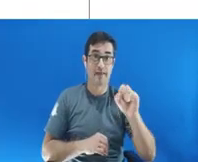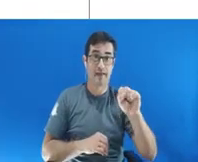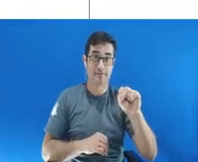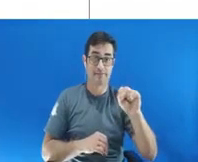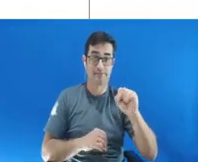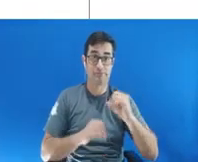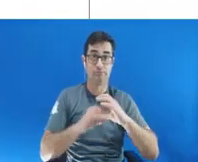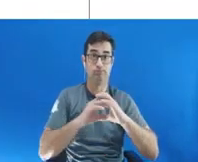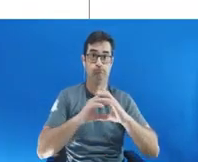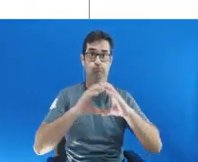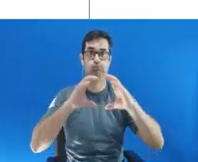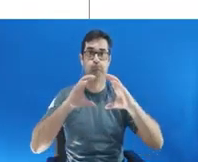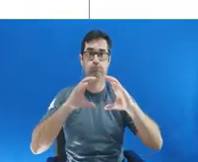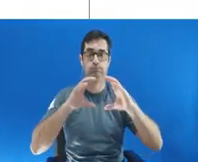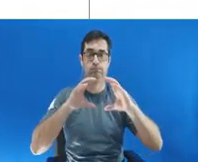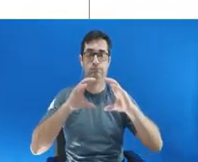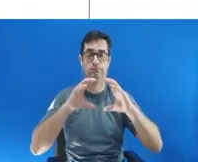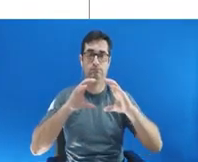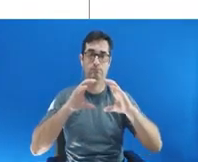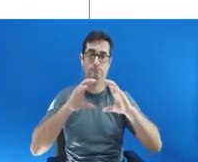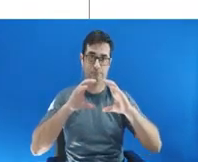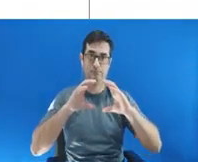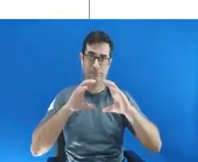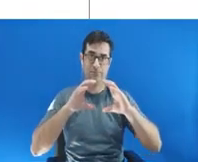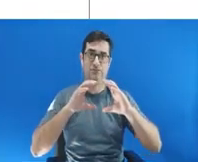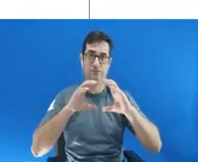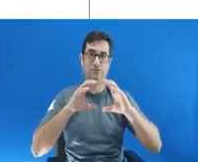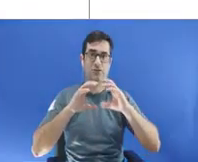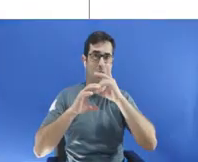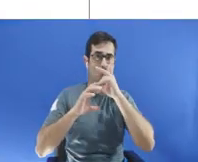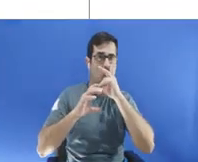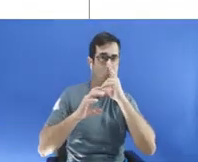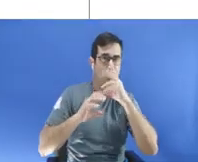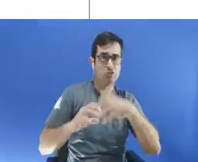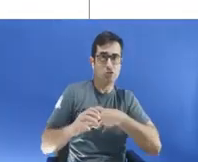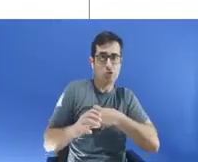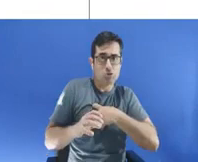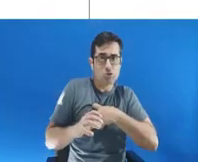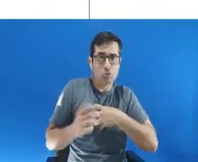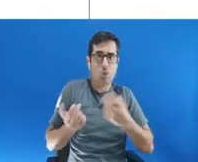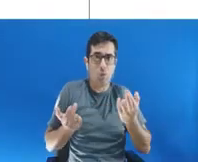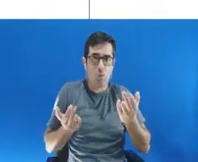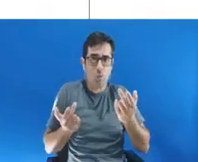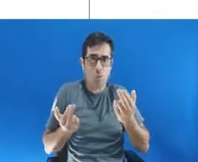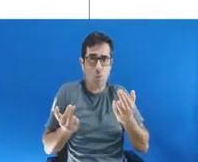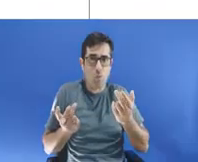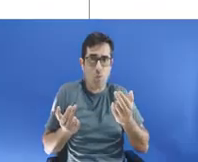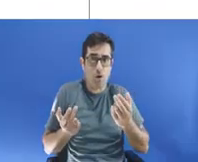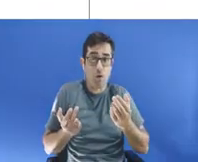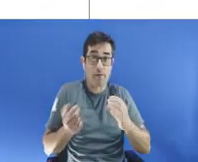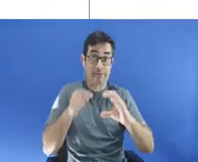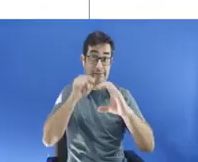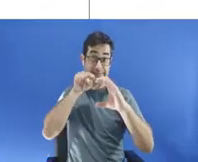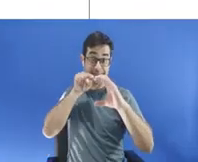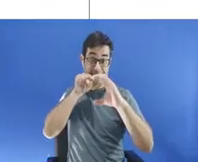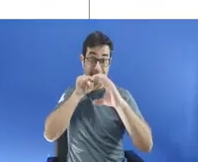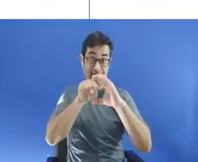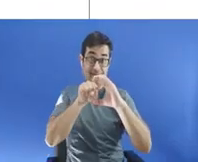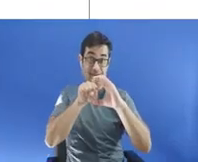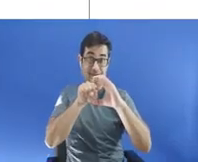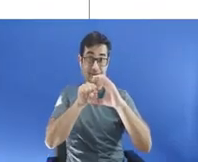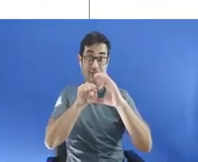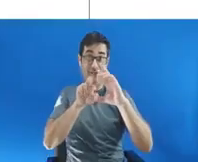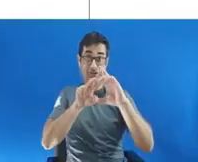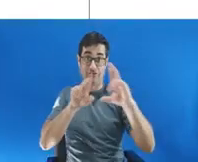o centro do núcleo e a extremidade aqui desse orbital é diferente do que